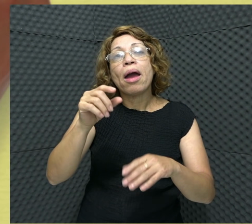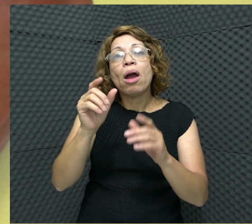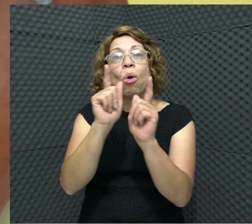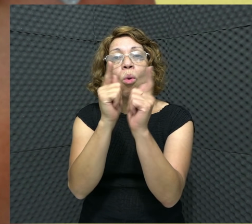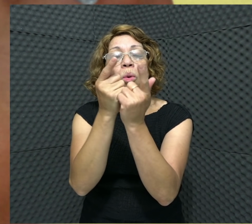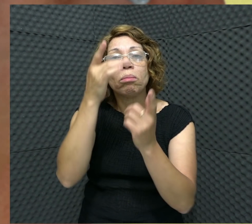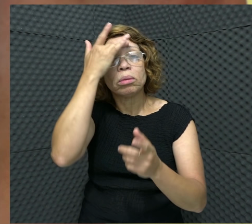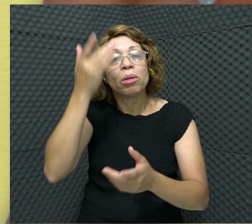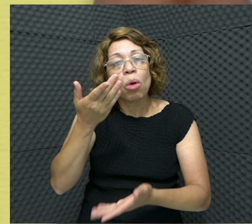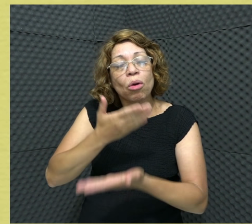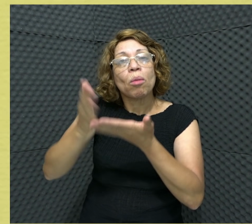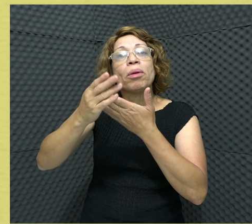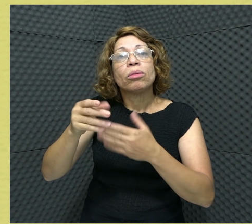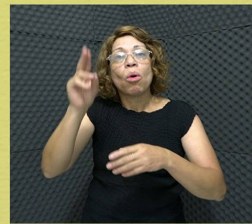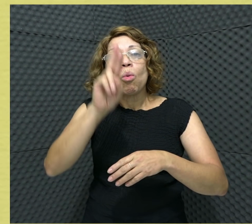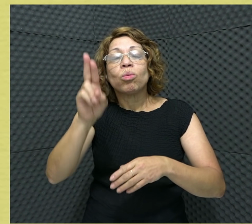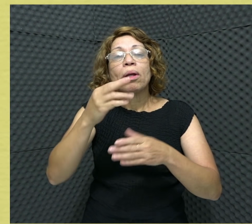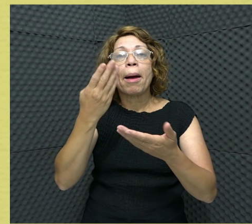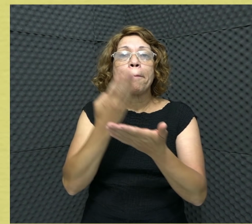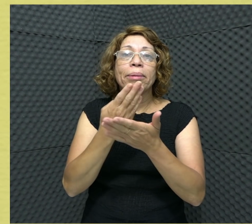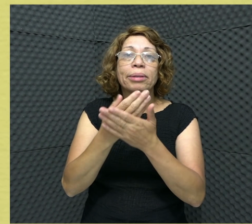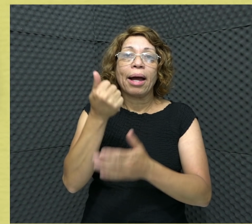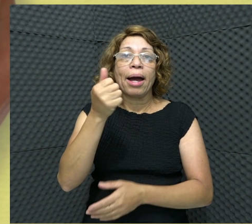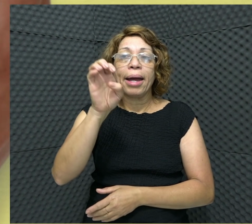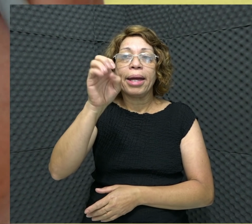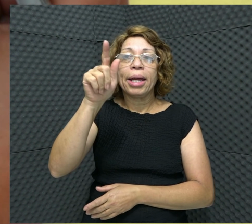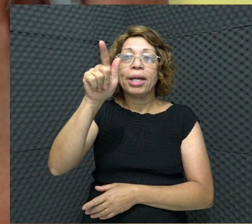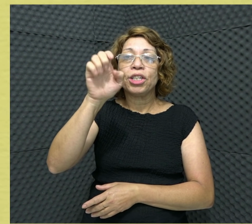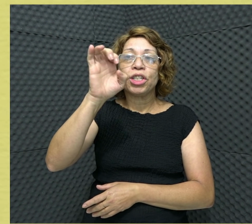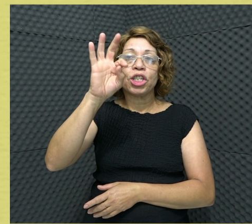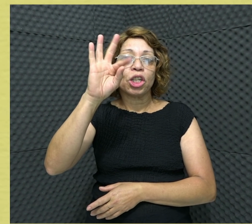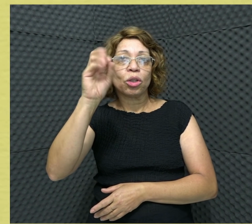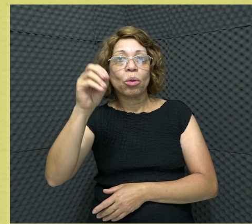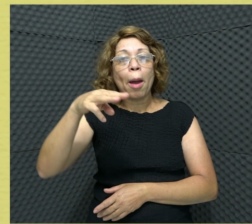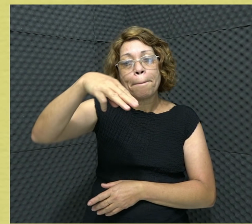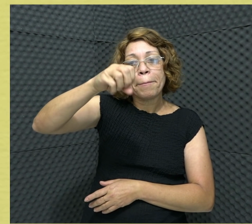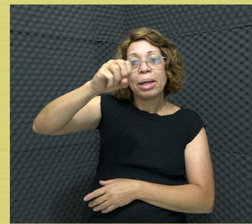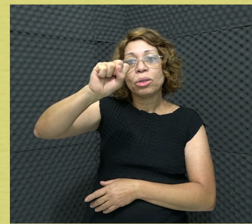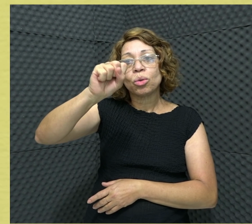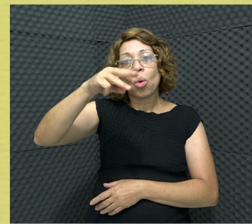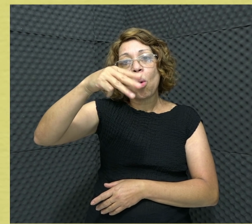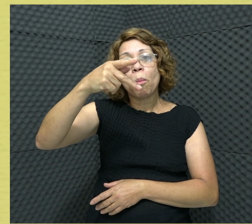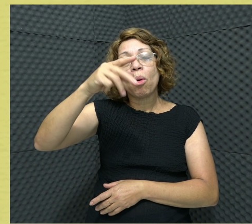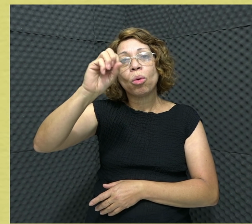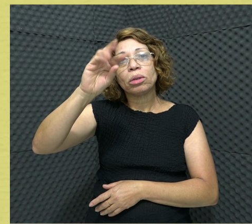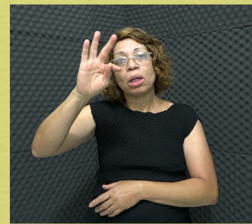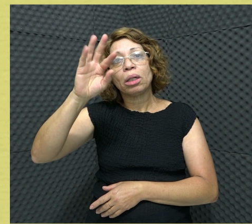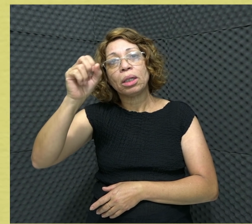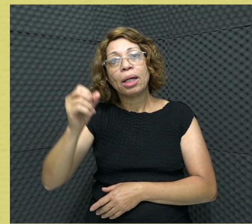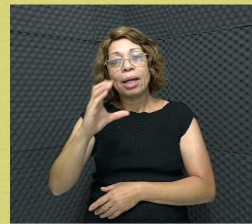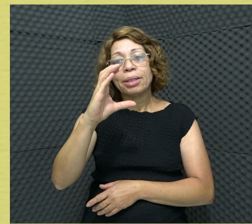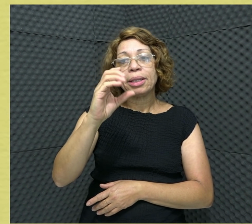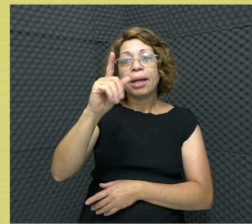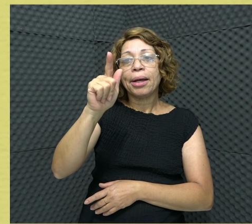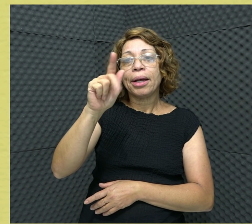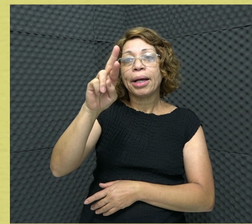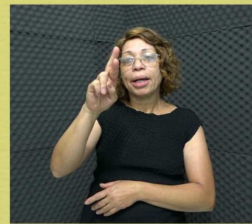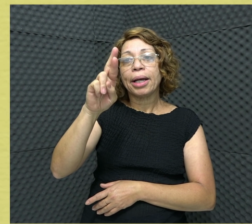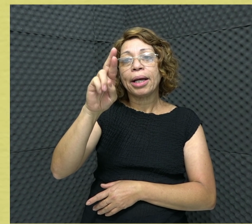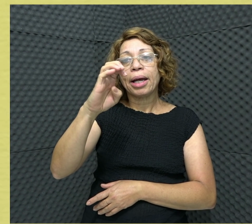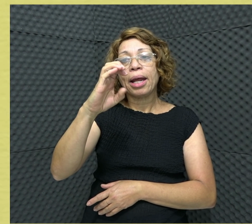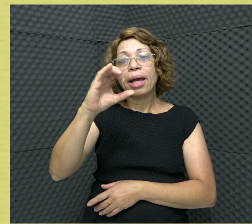mais antiga que deu início ao uso da matemática? Letra A, Egito. Letra B, Mesopotâmia. Letra